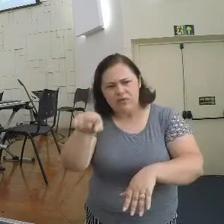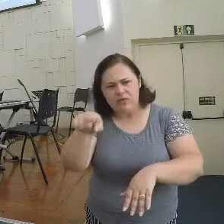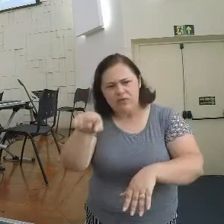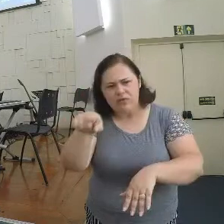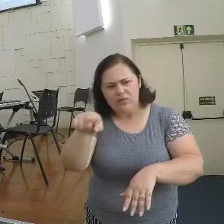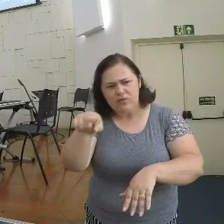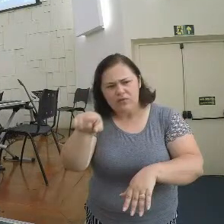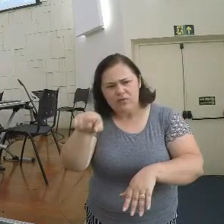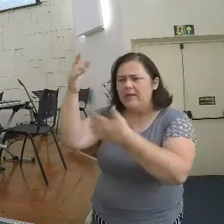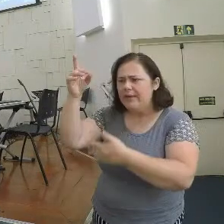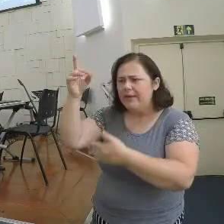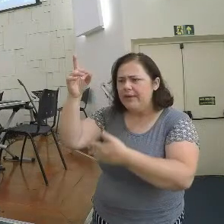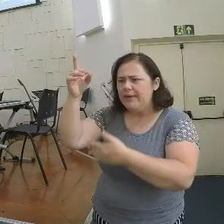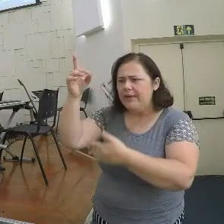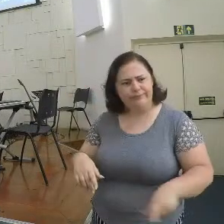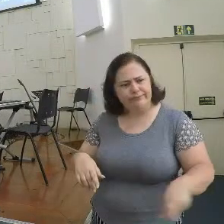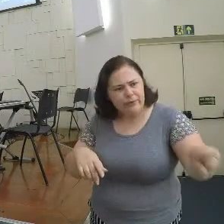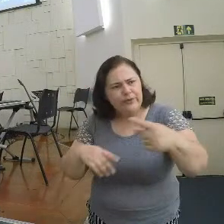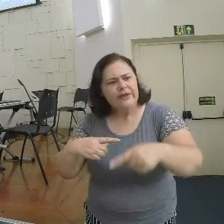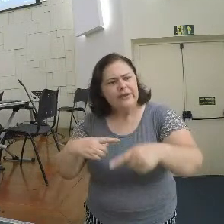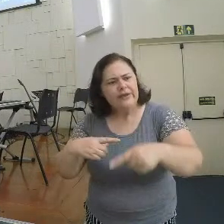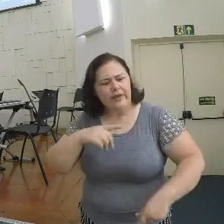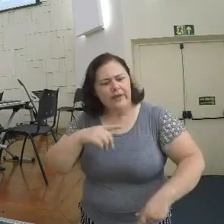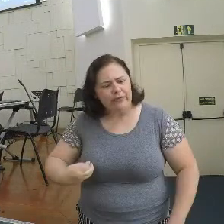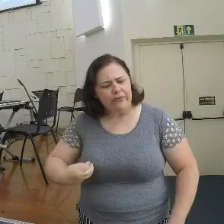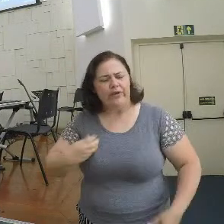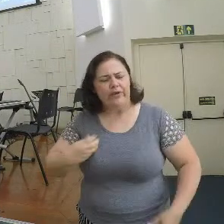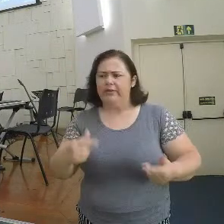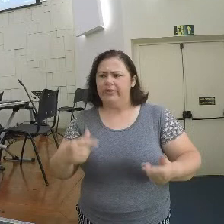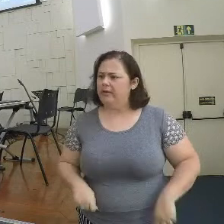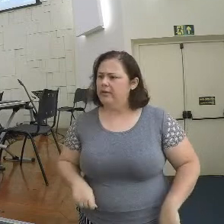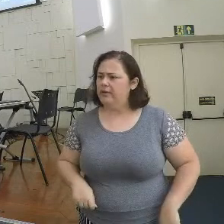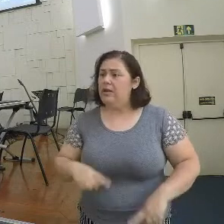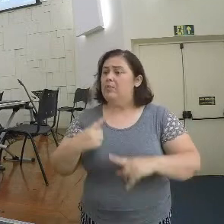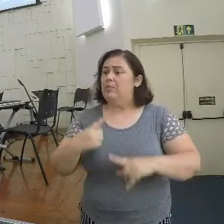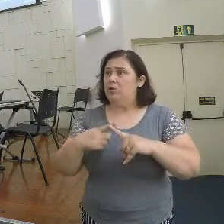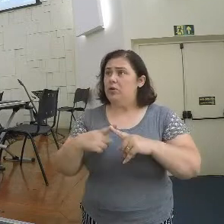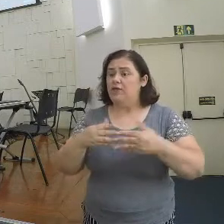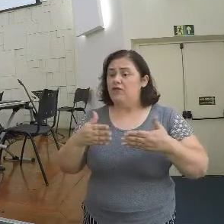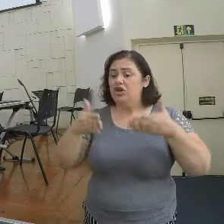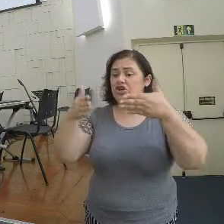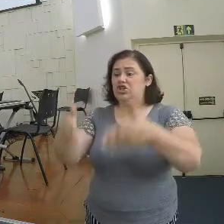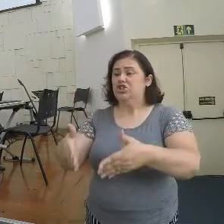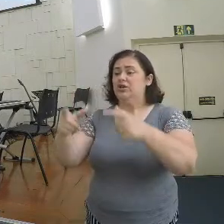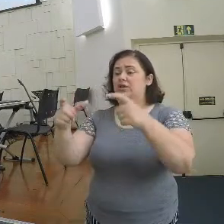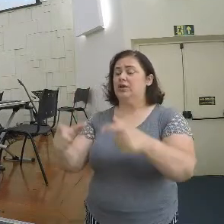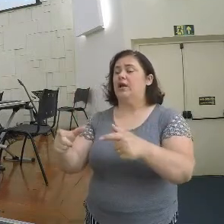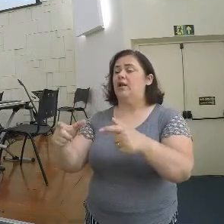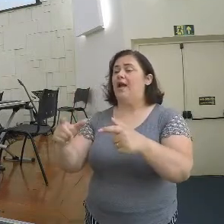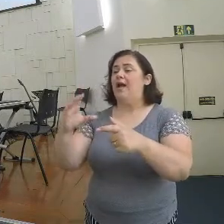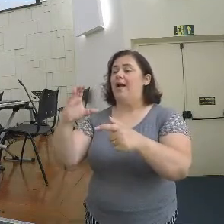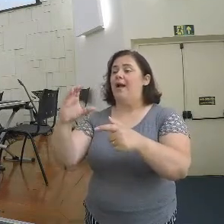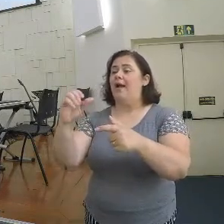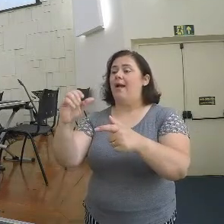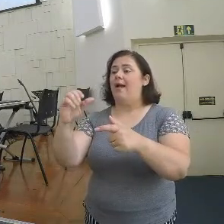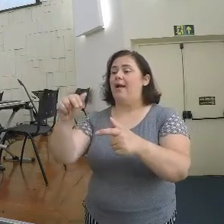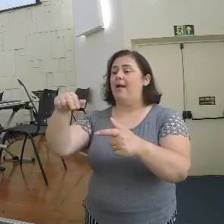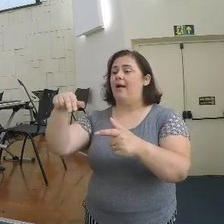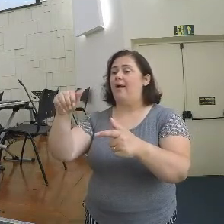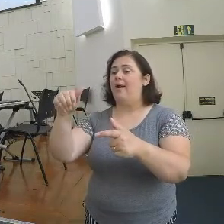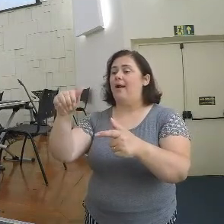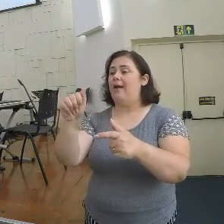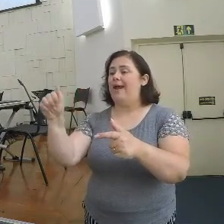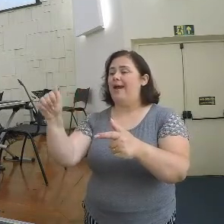vida. Vocês não deveriam ter entrado na nova terra, na terra de Canaã, porque vocês eram um